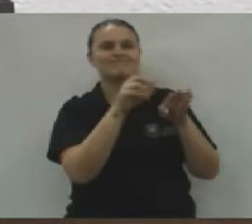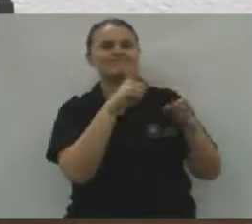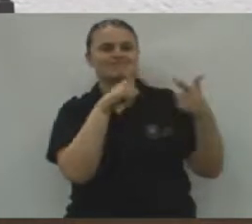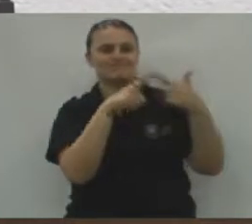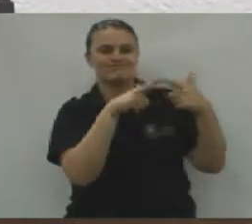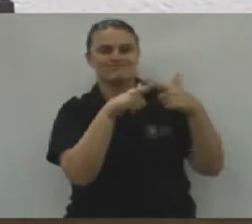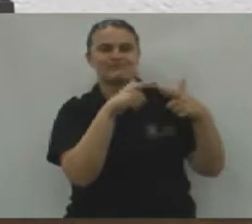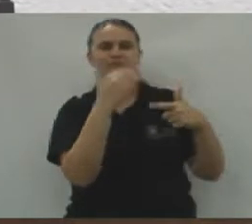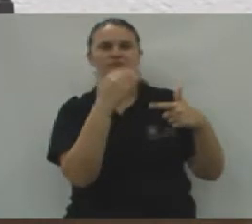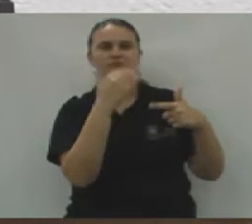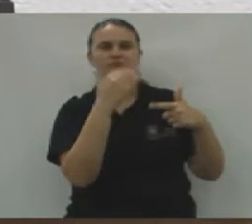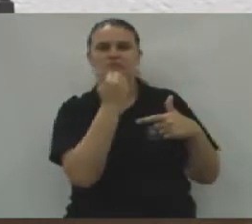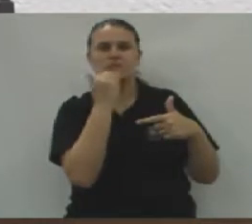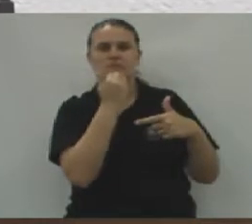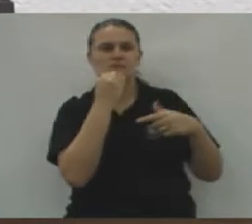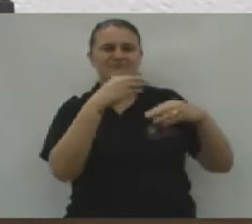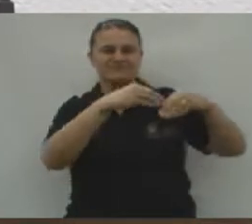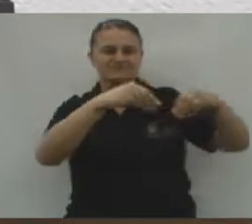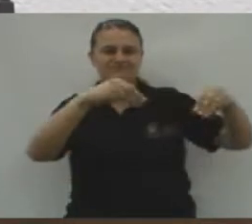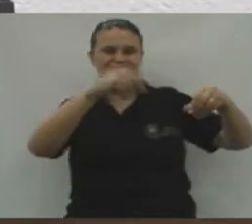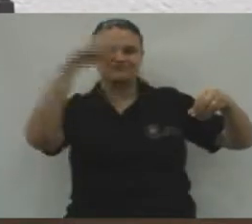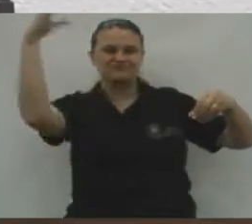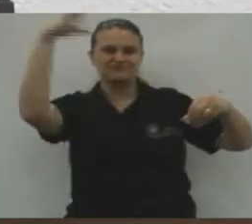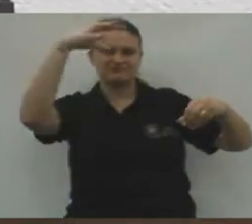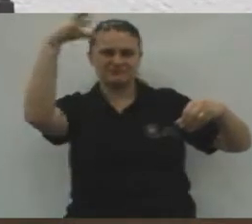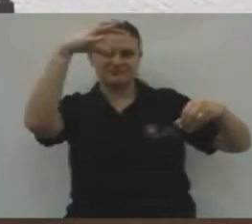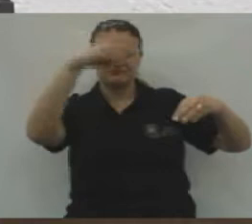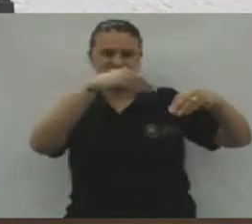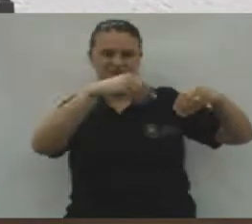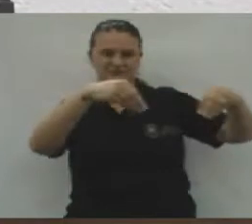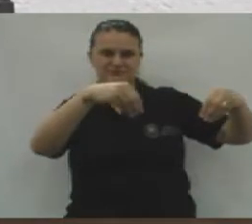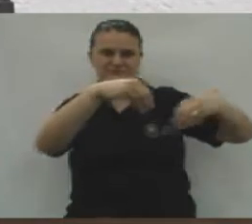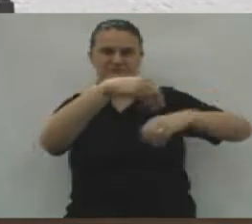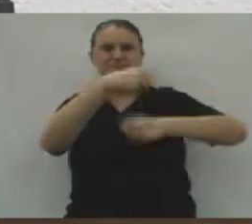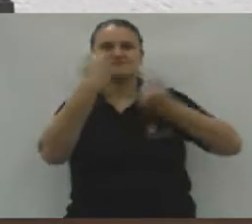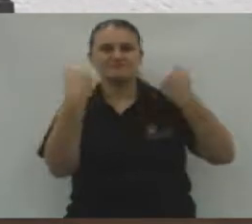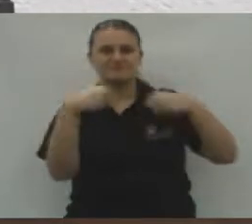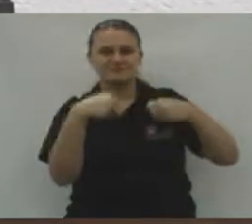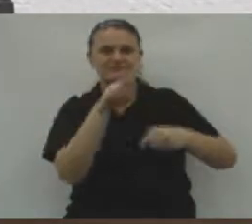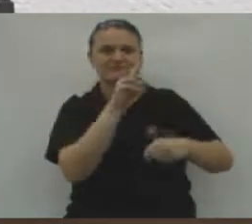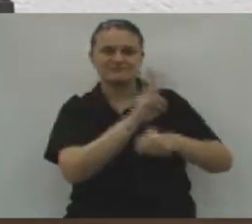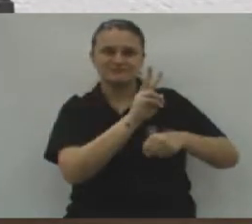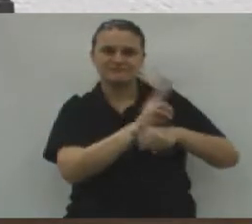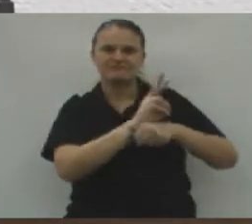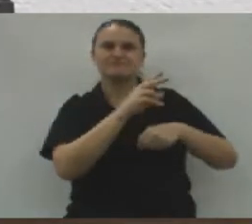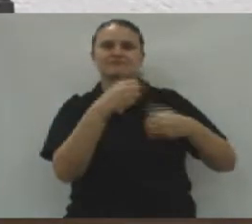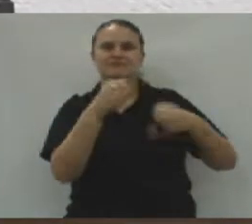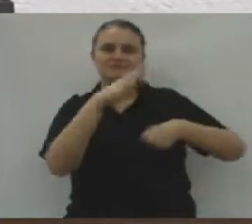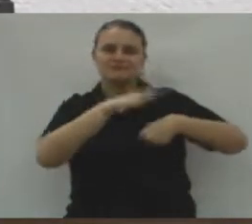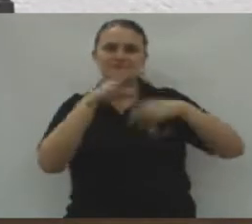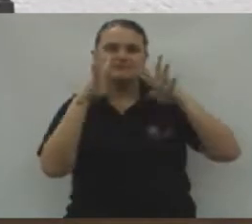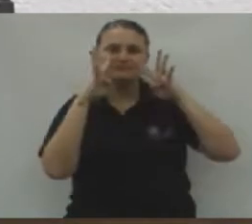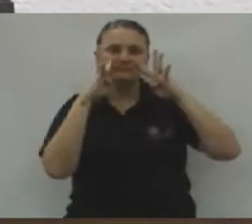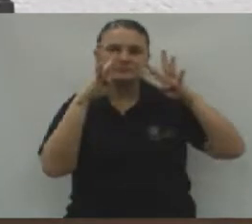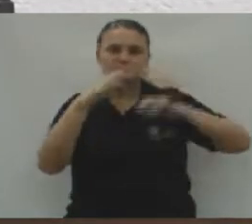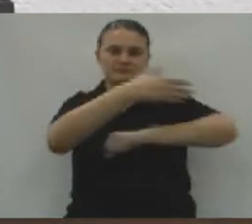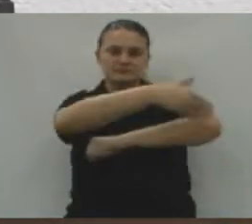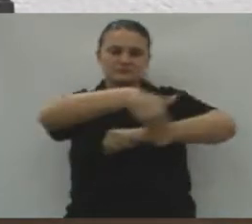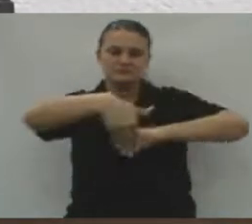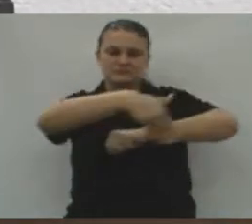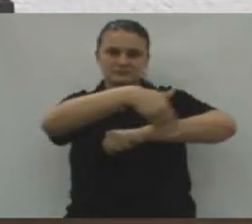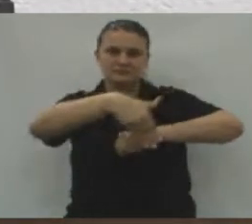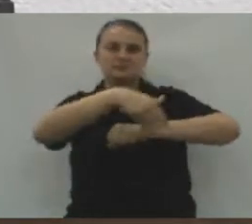de erosão em épocas de chuva e precisando de uma conservação também no entorno, e a